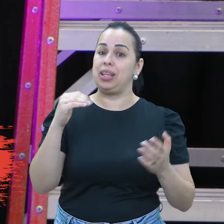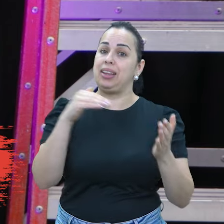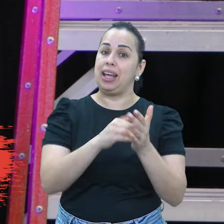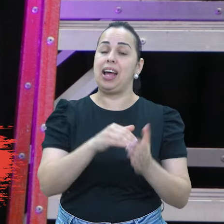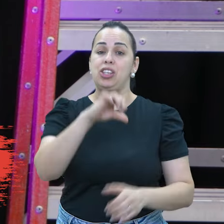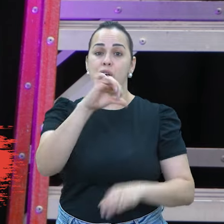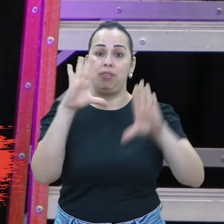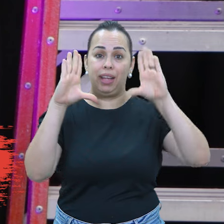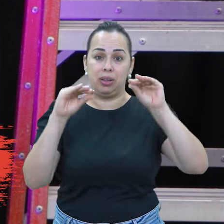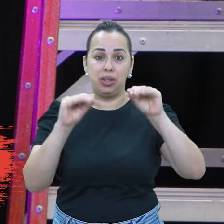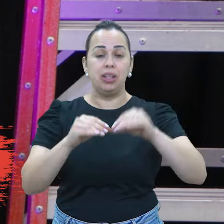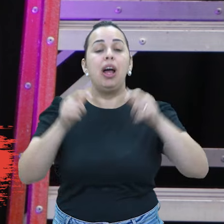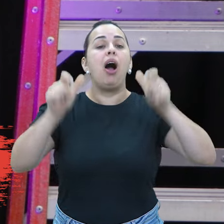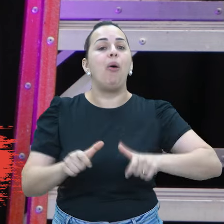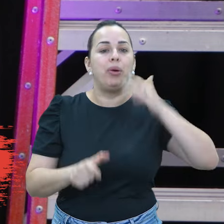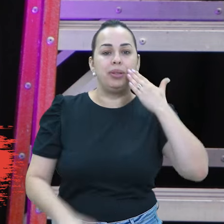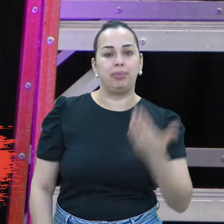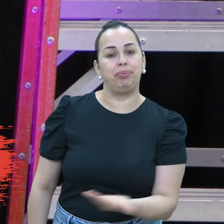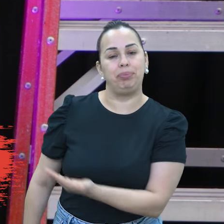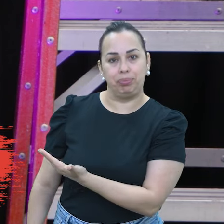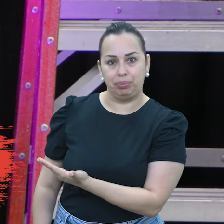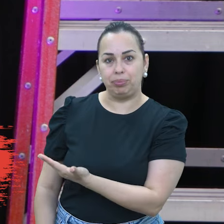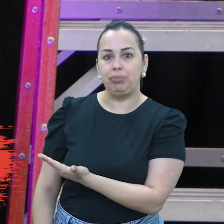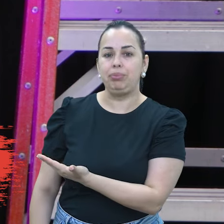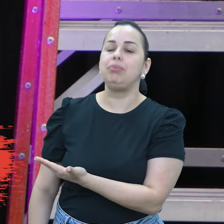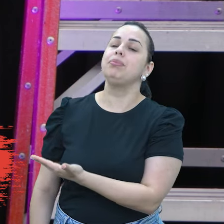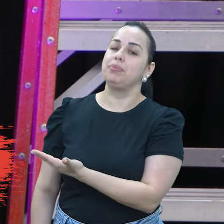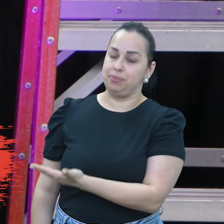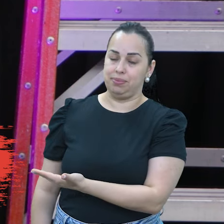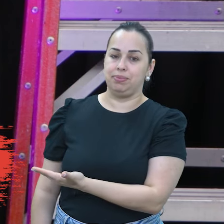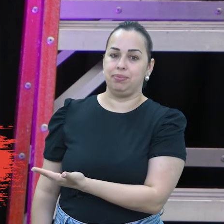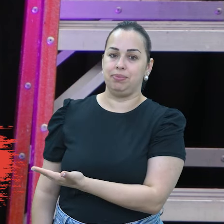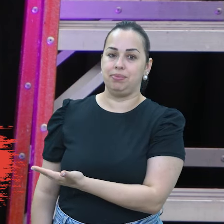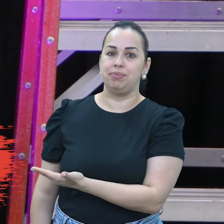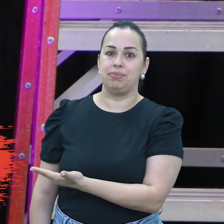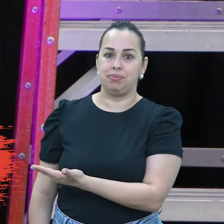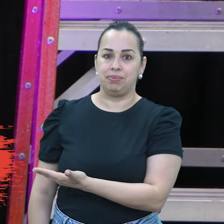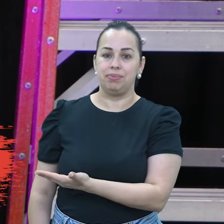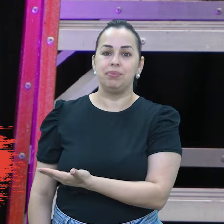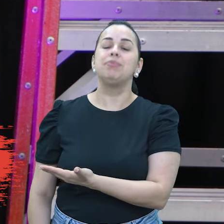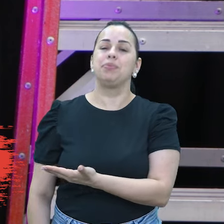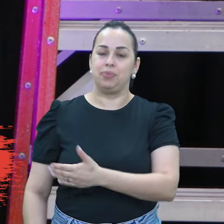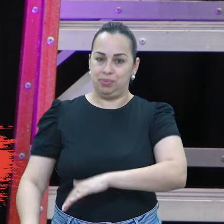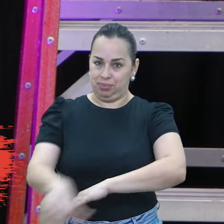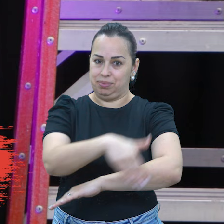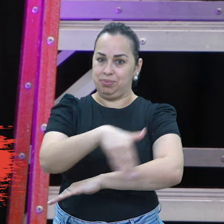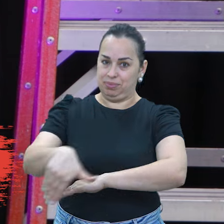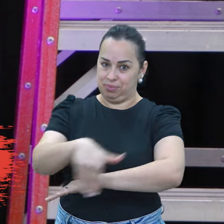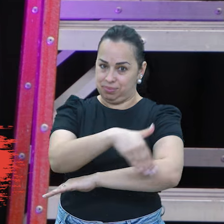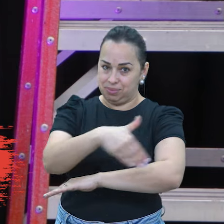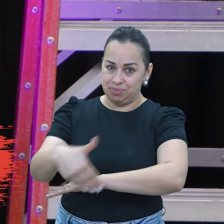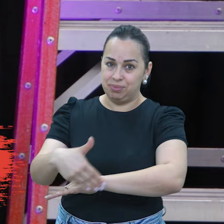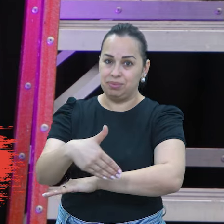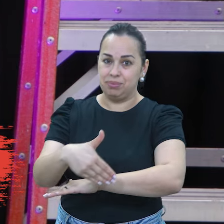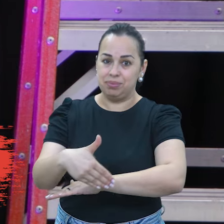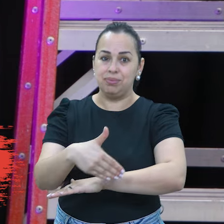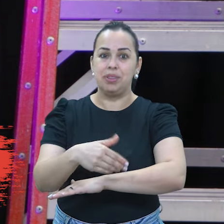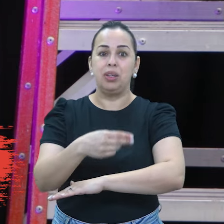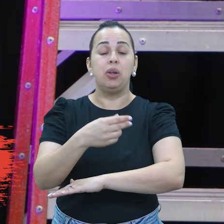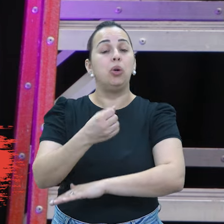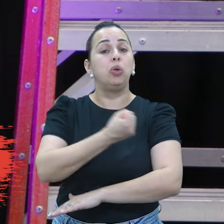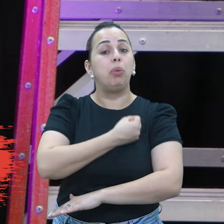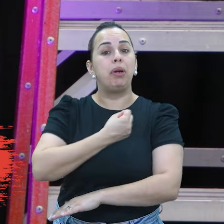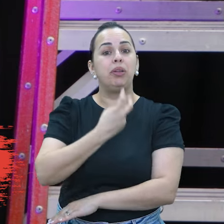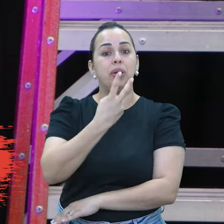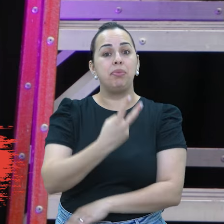manhã às 9 da noite. O endereço é o bloco 5 do campus Urbanova da Univap, que fica na Avenida Shishima